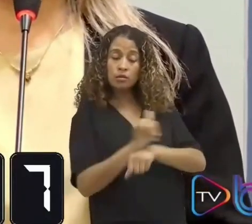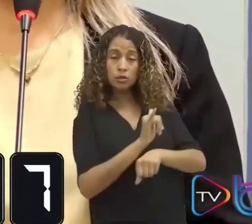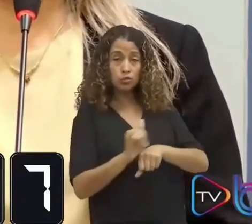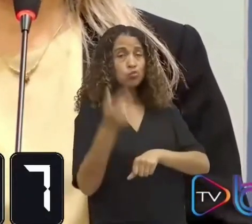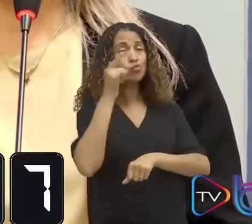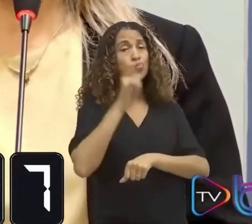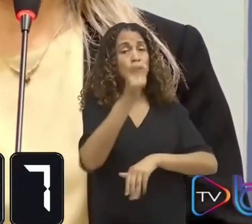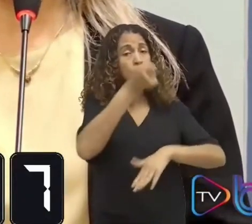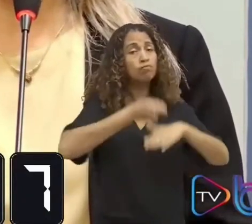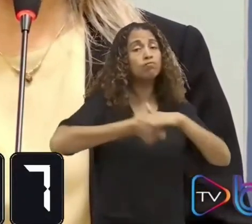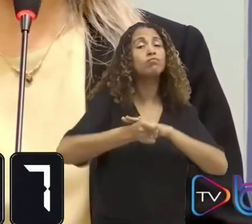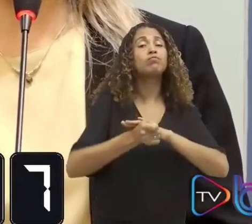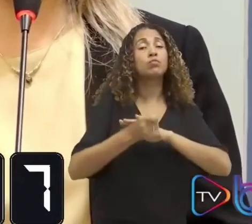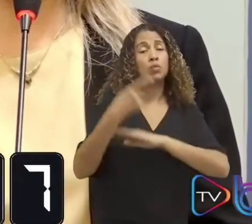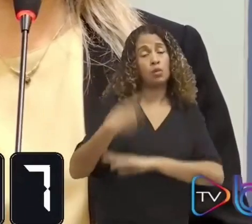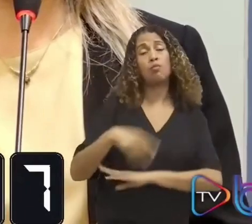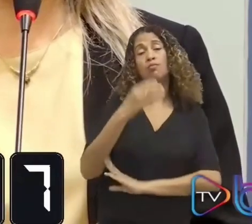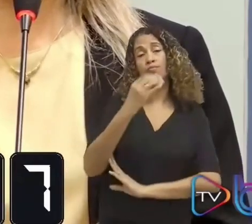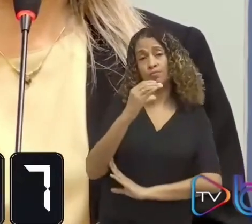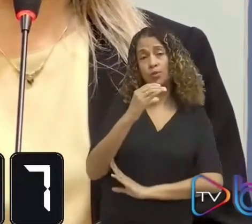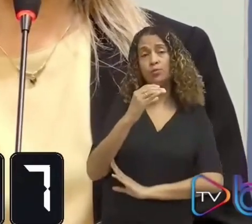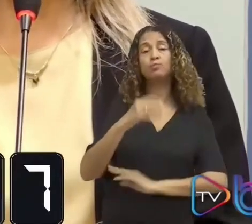transparência no, na cidade de Camboriú.